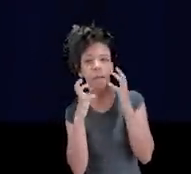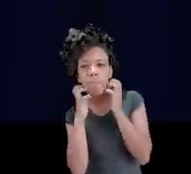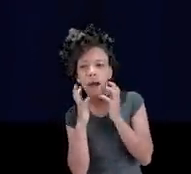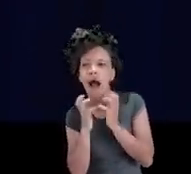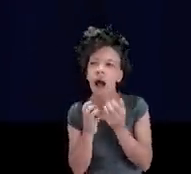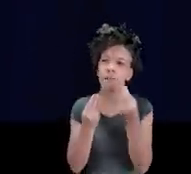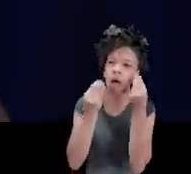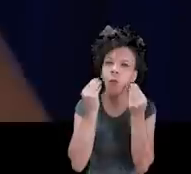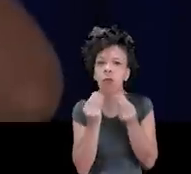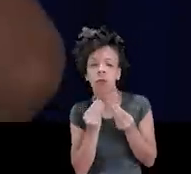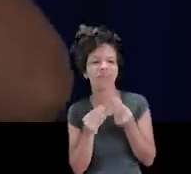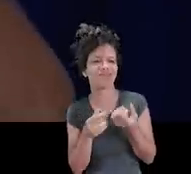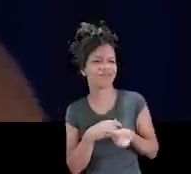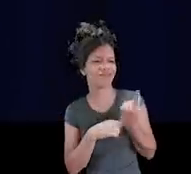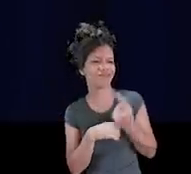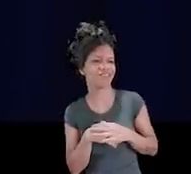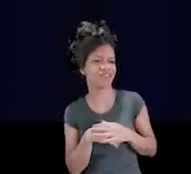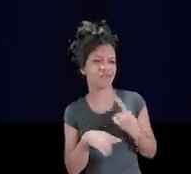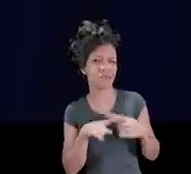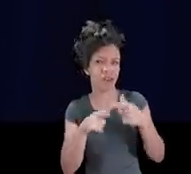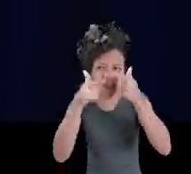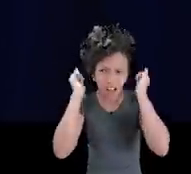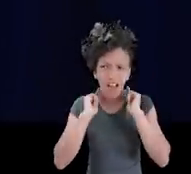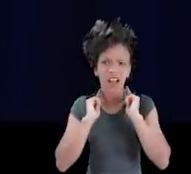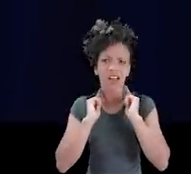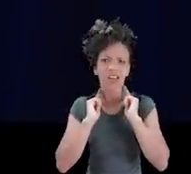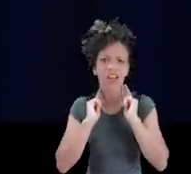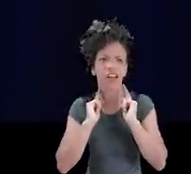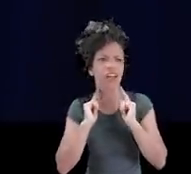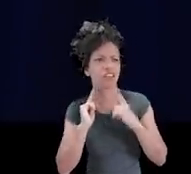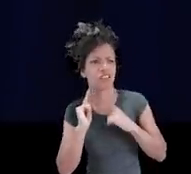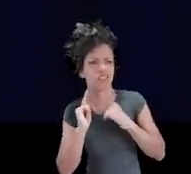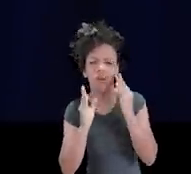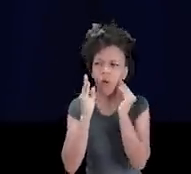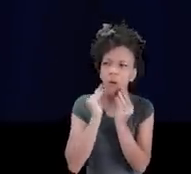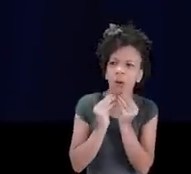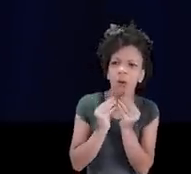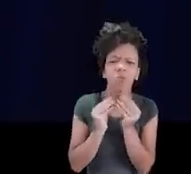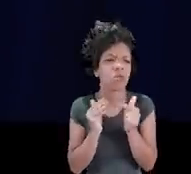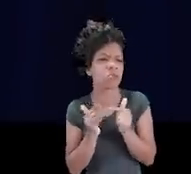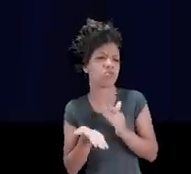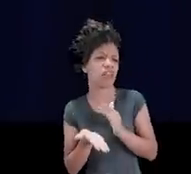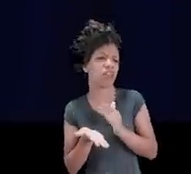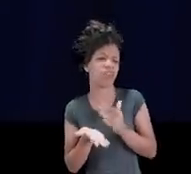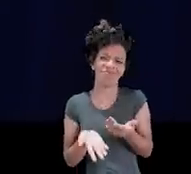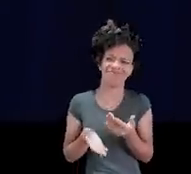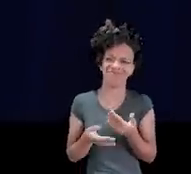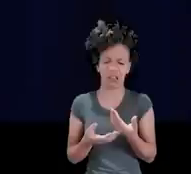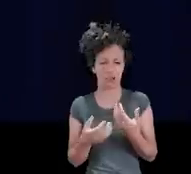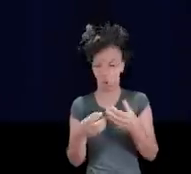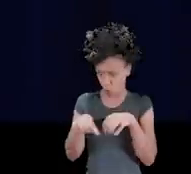tudo mais. E eu sempre achei muito estranho aquele careca sem barbas, sabe? Aquele... Dá um aspecto meio... Ovo. É. Meio